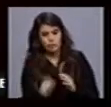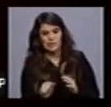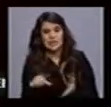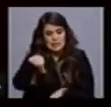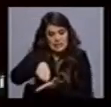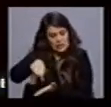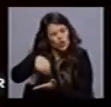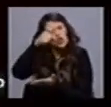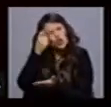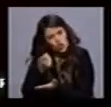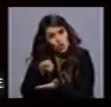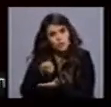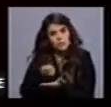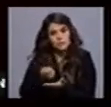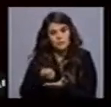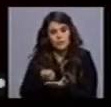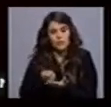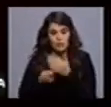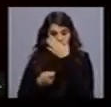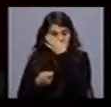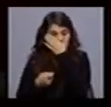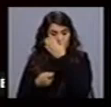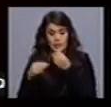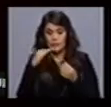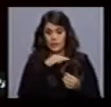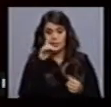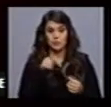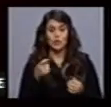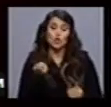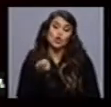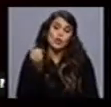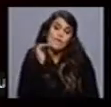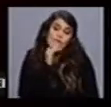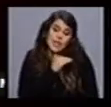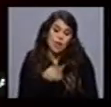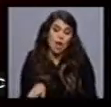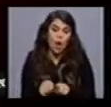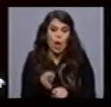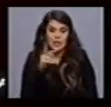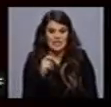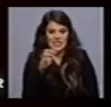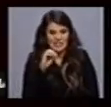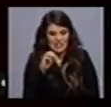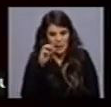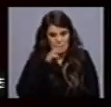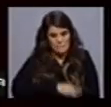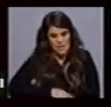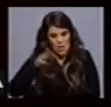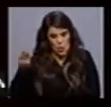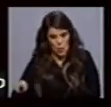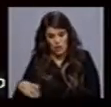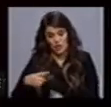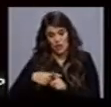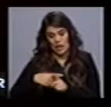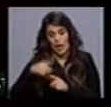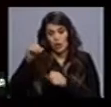está ligeiramente mais frio, e agora está ligeiramente mais frio, quer dizer aqui cerca de 30 milhões de graus, e depois uma